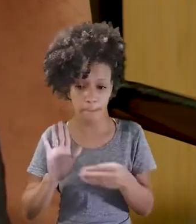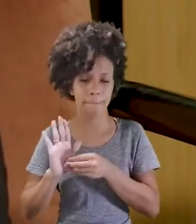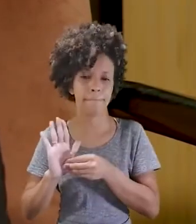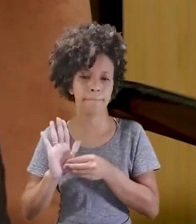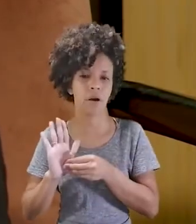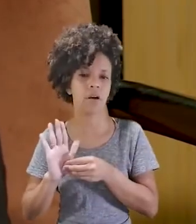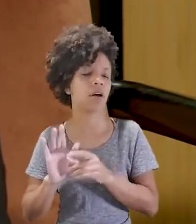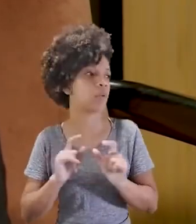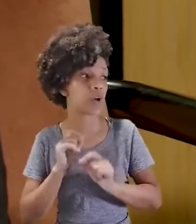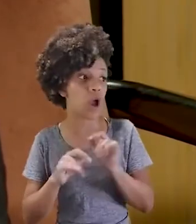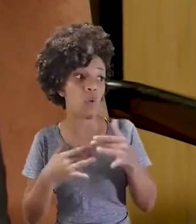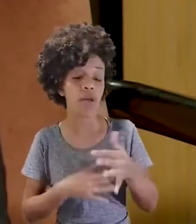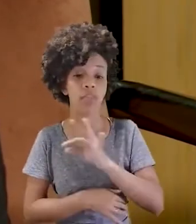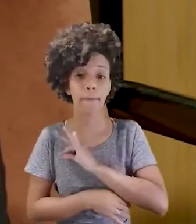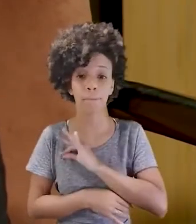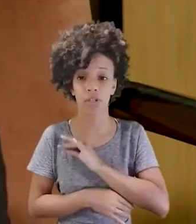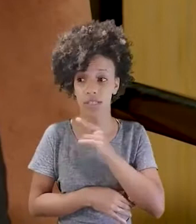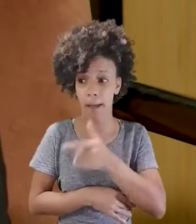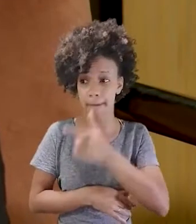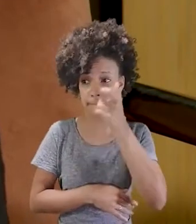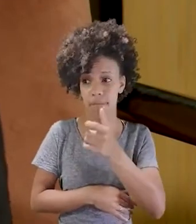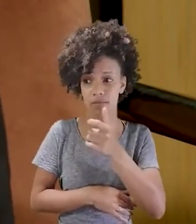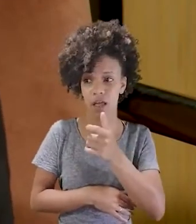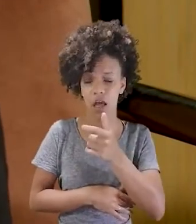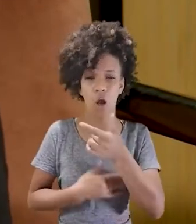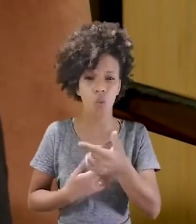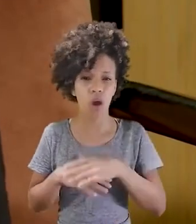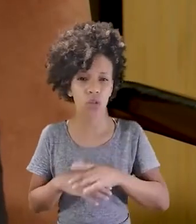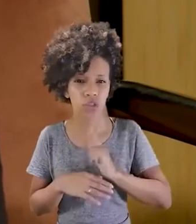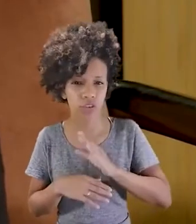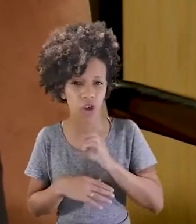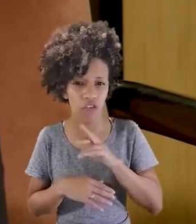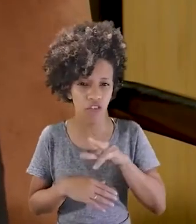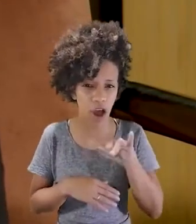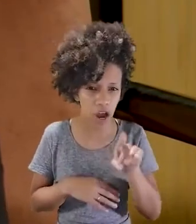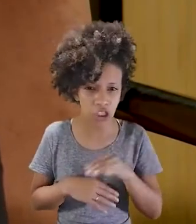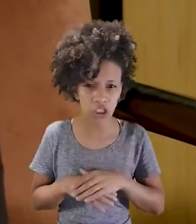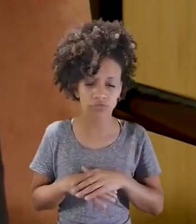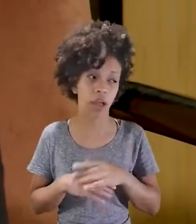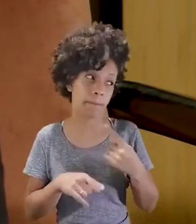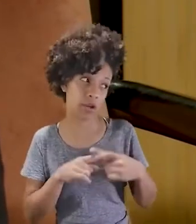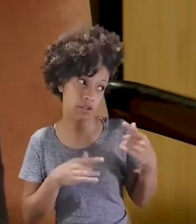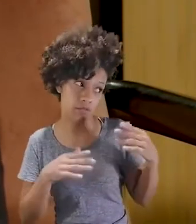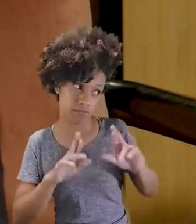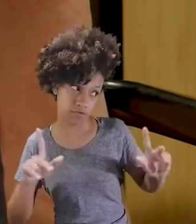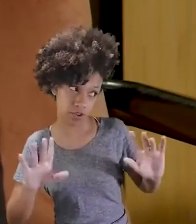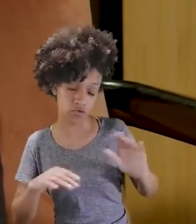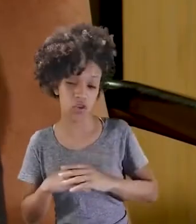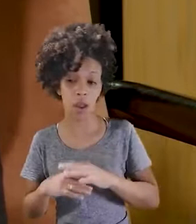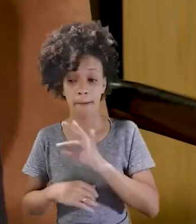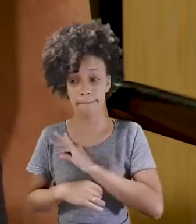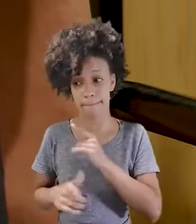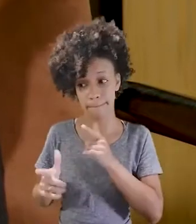que ele disse que é quando a polícia mata alguém na covardia porque eles distinguem né as vezes eles dizem que